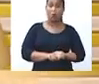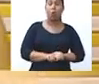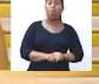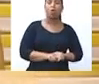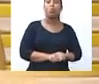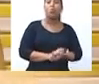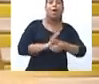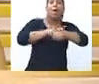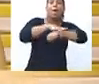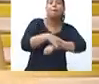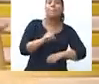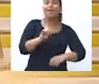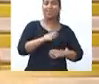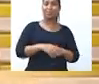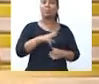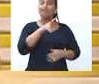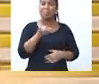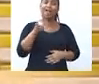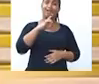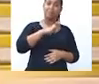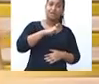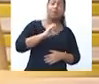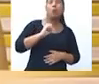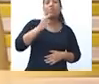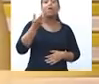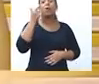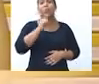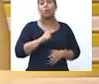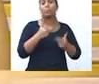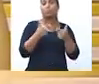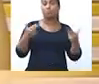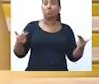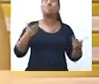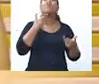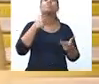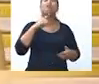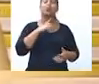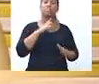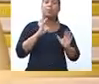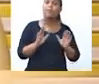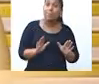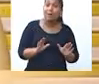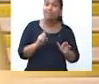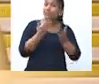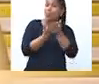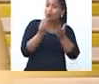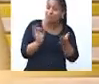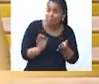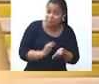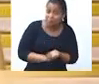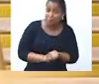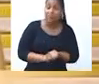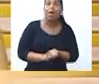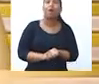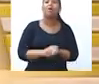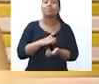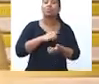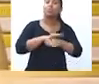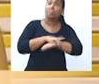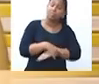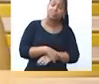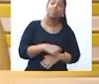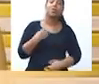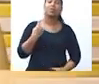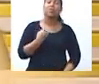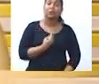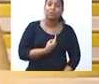uma garantia de que a gente vá ter ou que a gente vá alcançar tudo que a gente quer. Mas se a gente não estudar, a gente tem uma garantia de que a